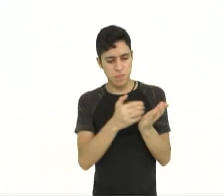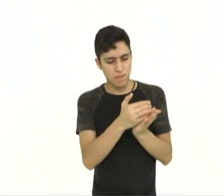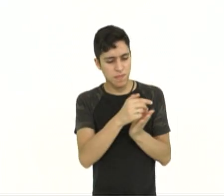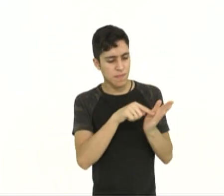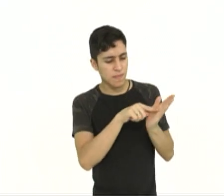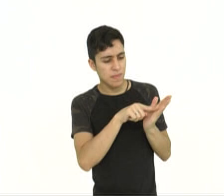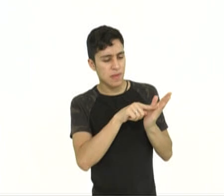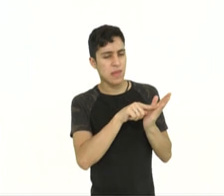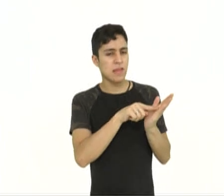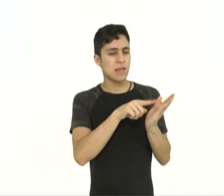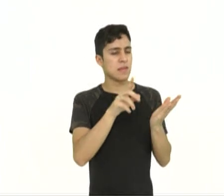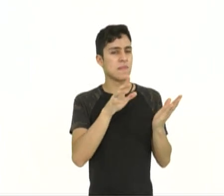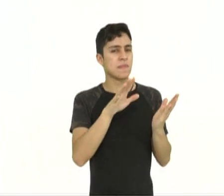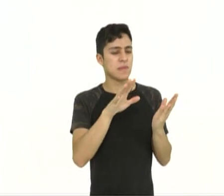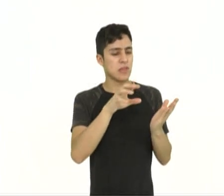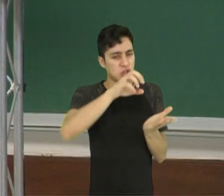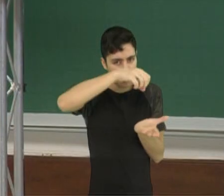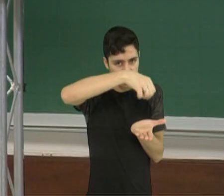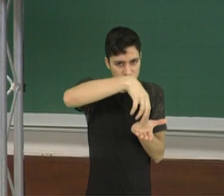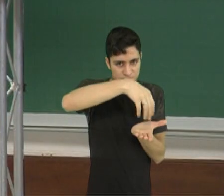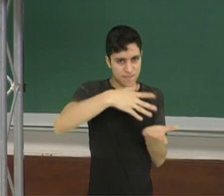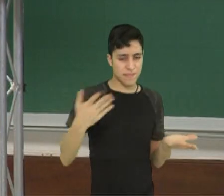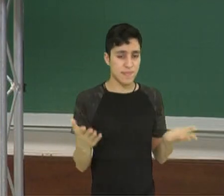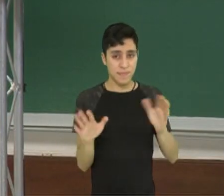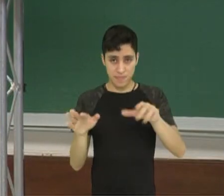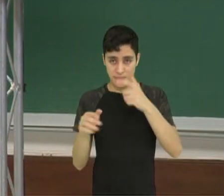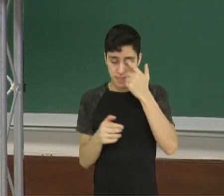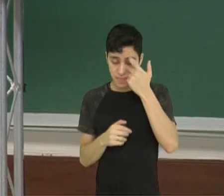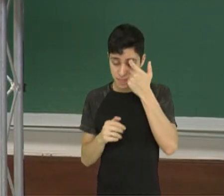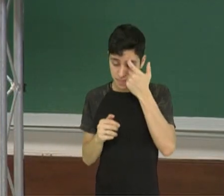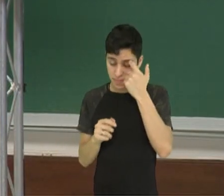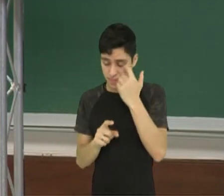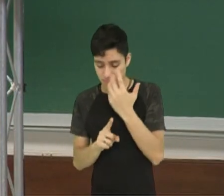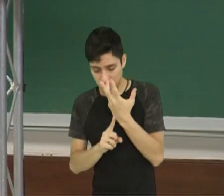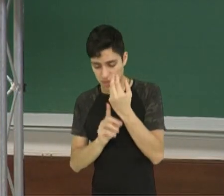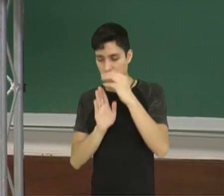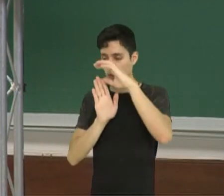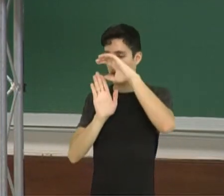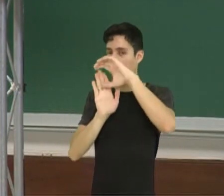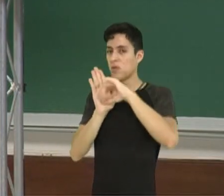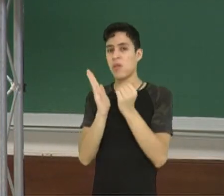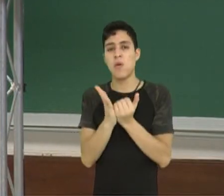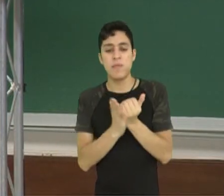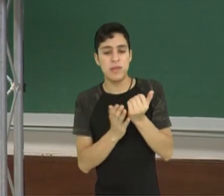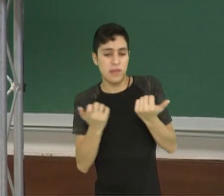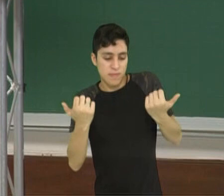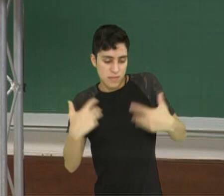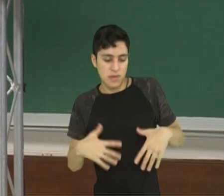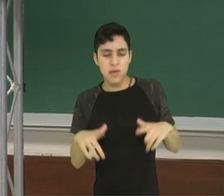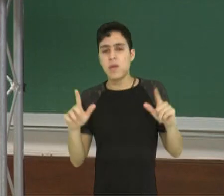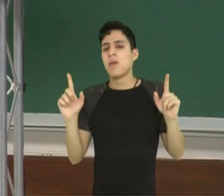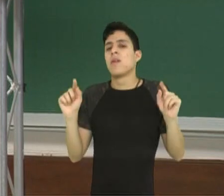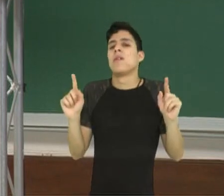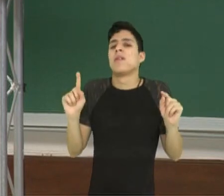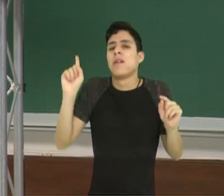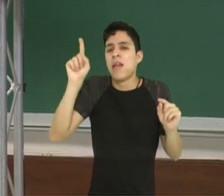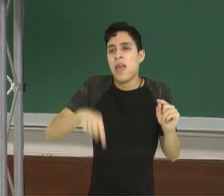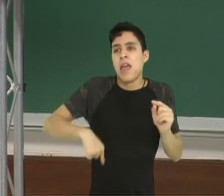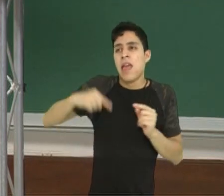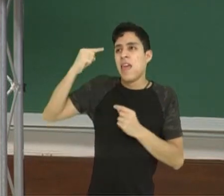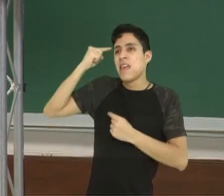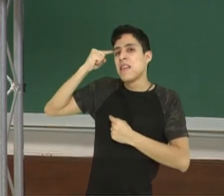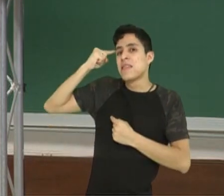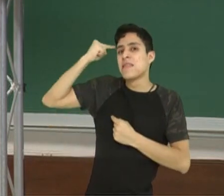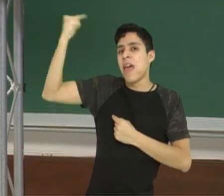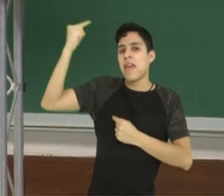arte xerox. Então, a arte conceitual, que a professora até falou no início dessa aula, ela vai trabalhar a ideia